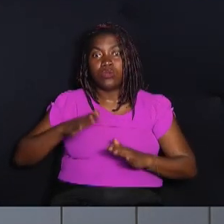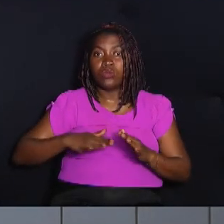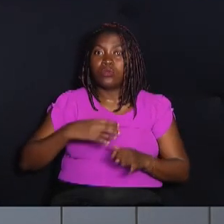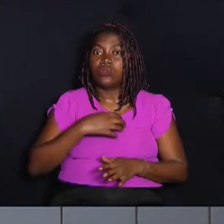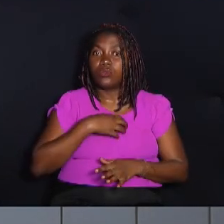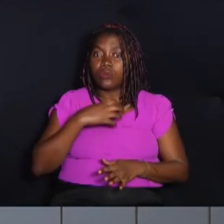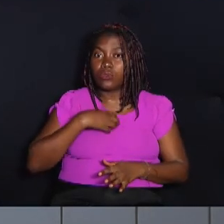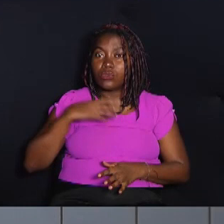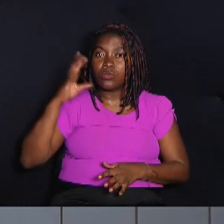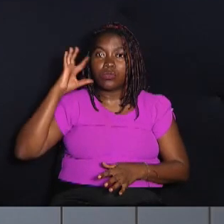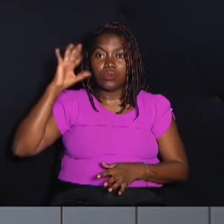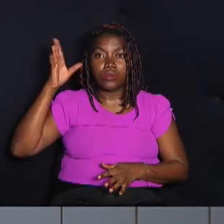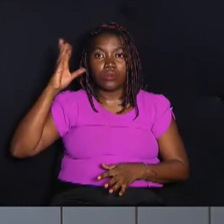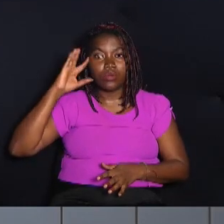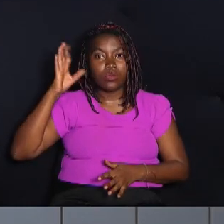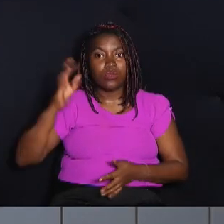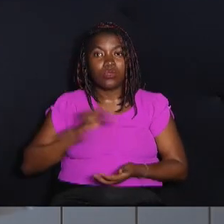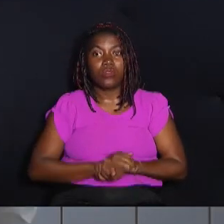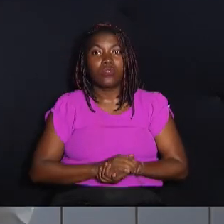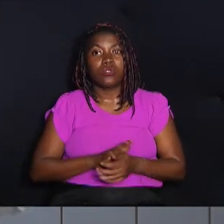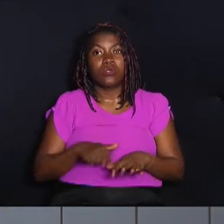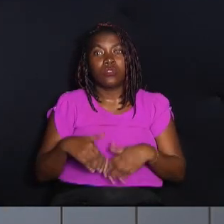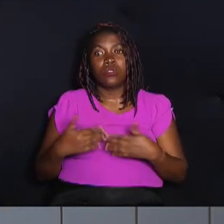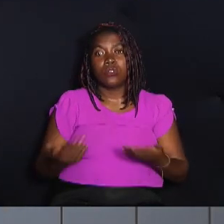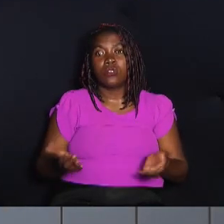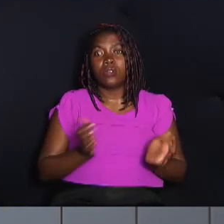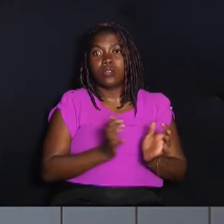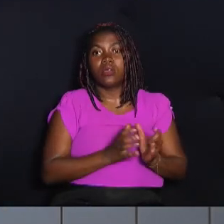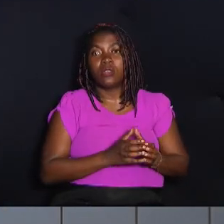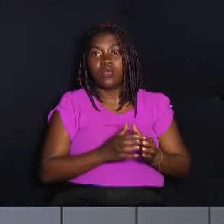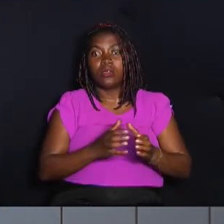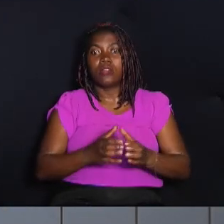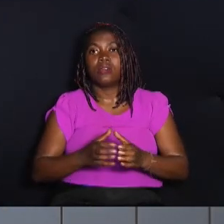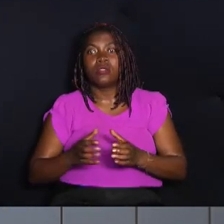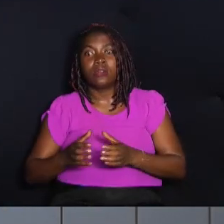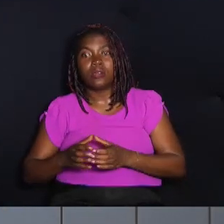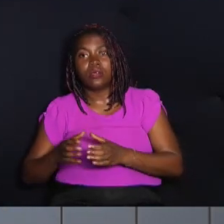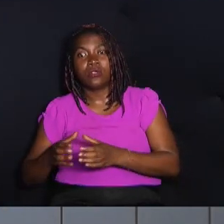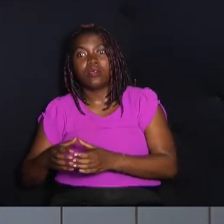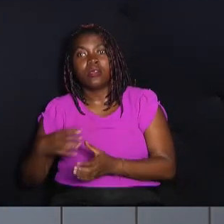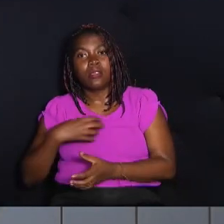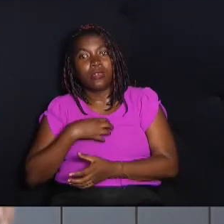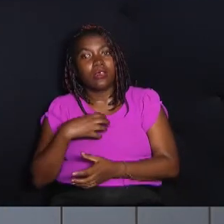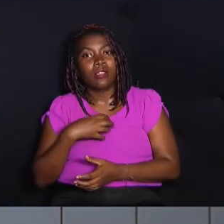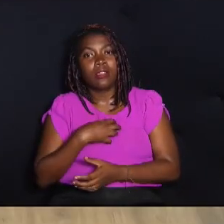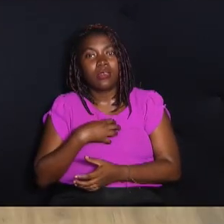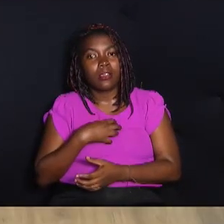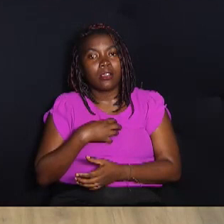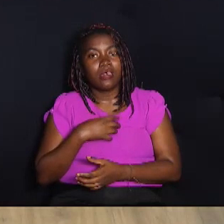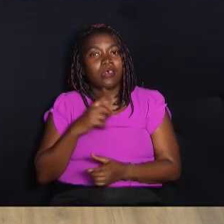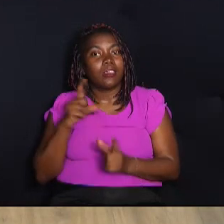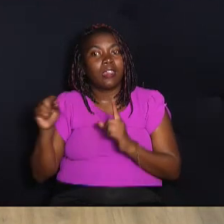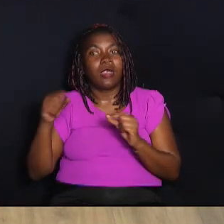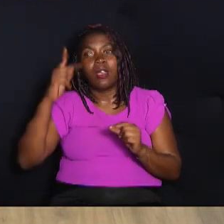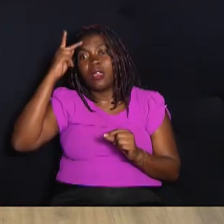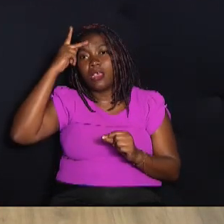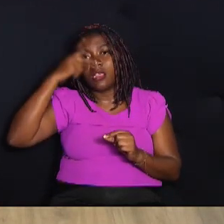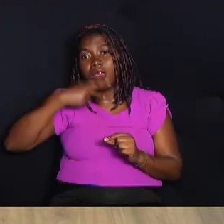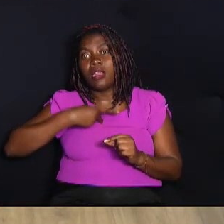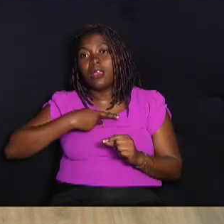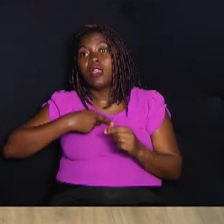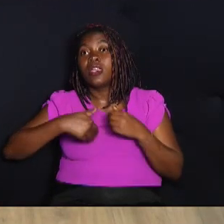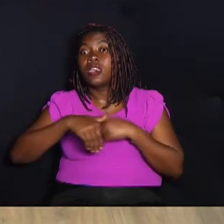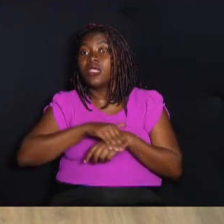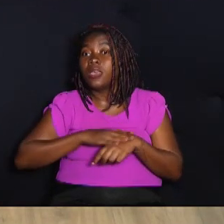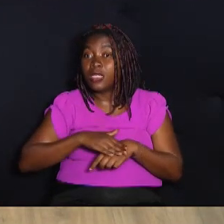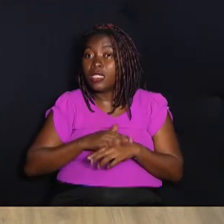repensar. Entende? Então, estes grupos, né, esta forma, a saída pessoal e a conversa em